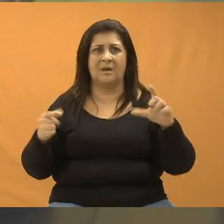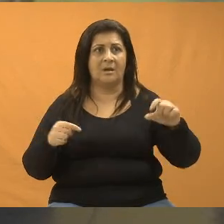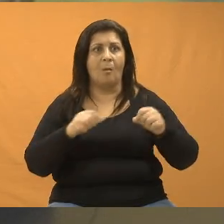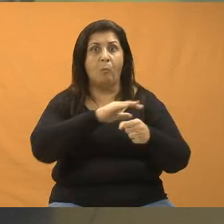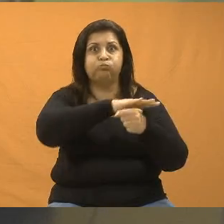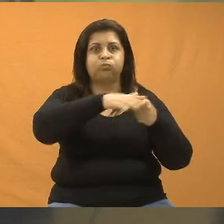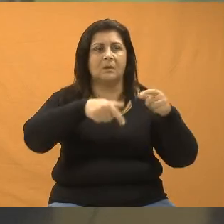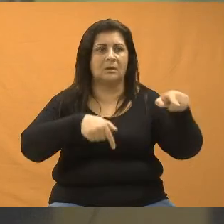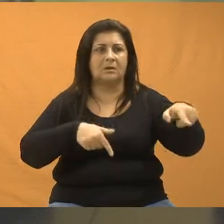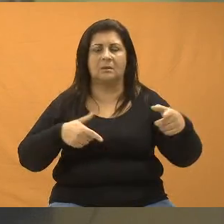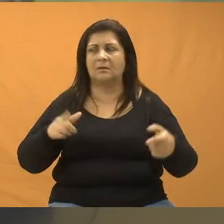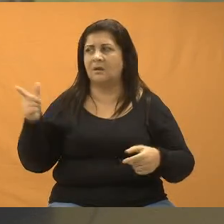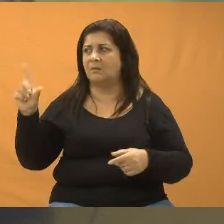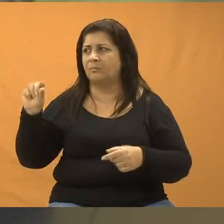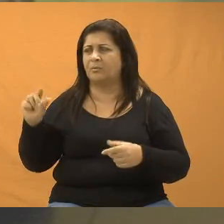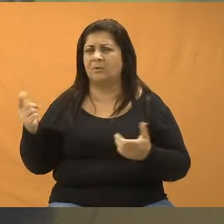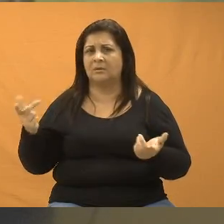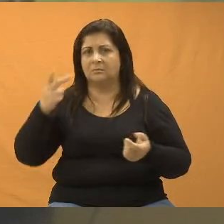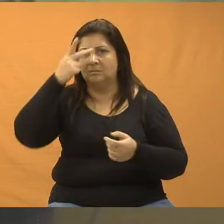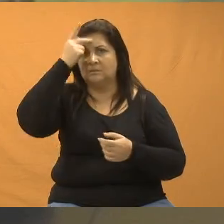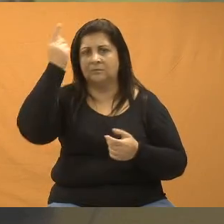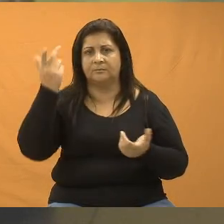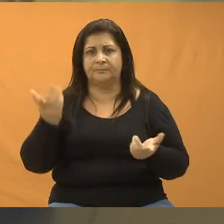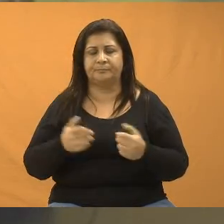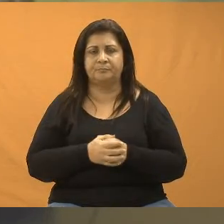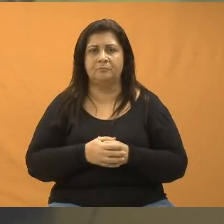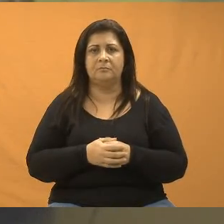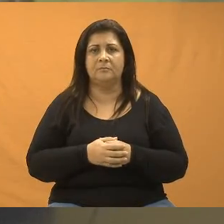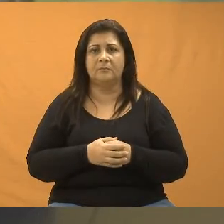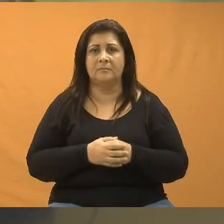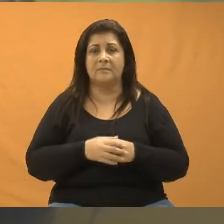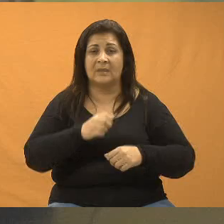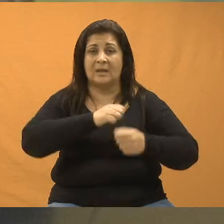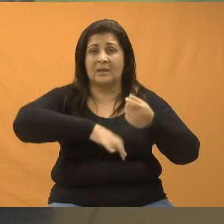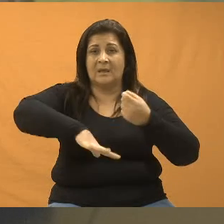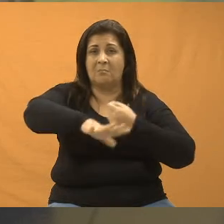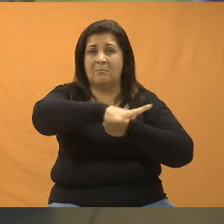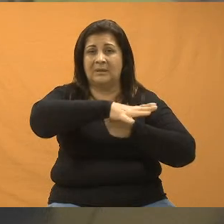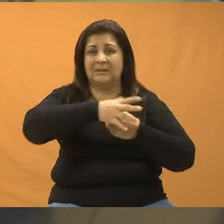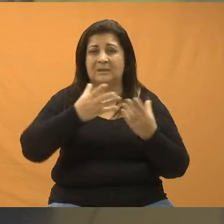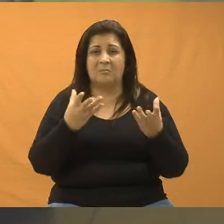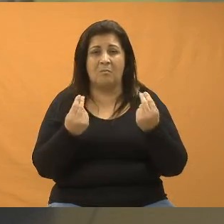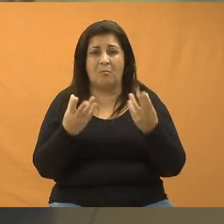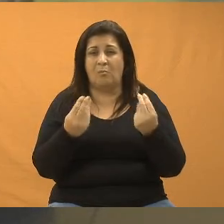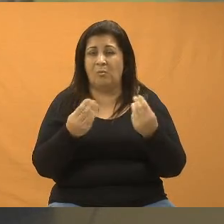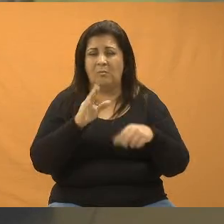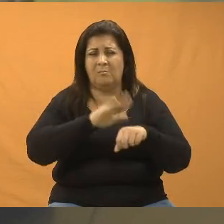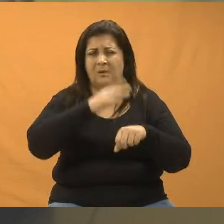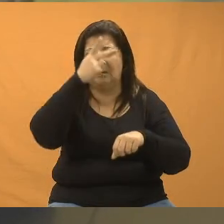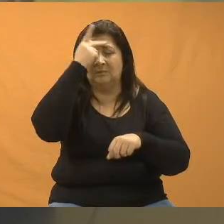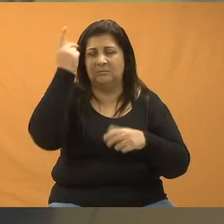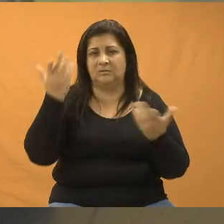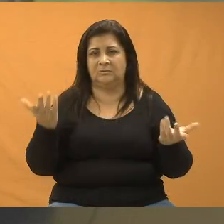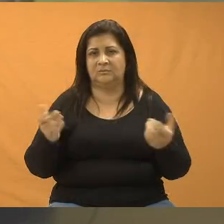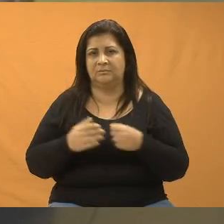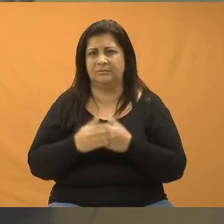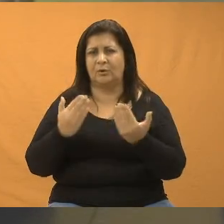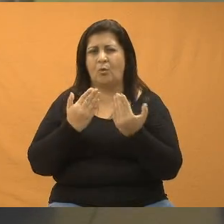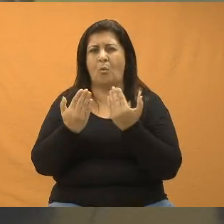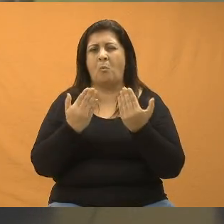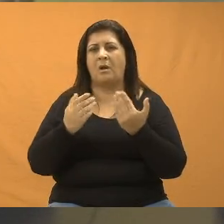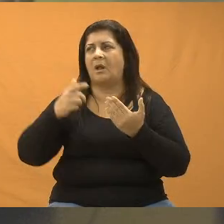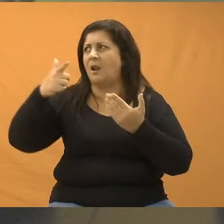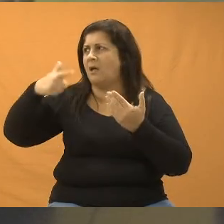proporcionalidade, aqui continua a demanda da nossa região, ainda é maior do que do fundo do vale. E